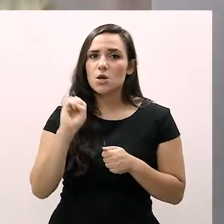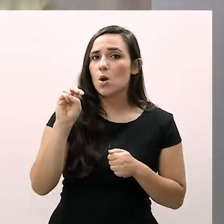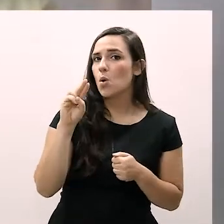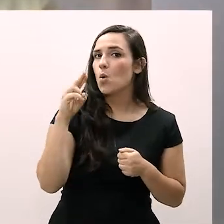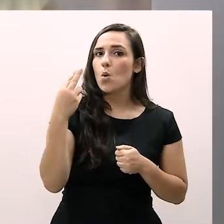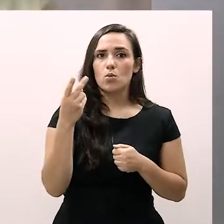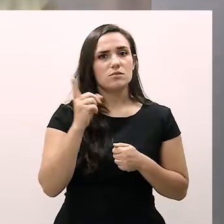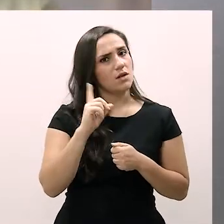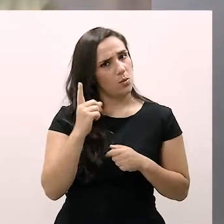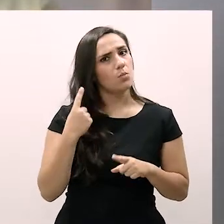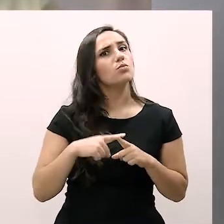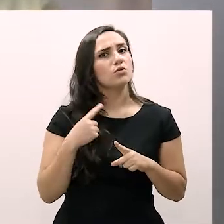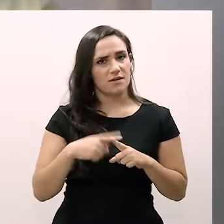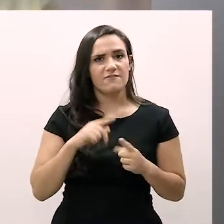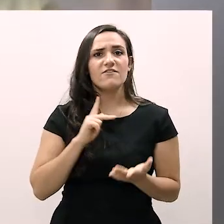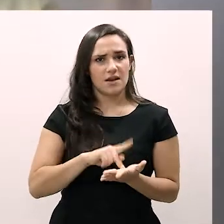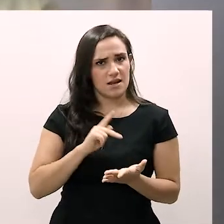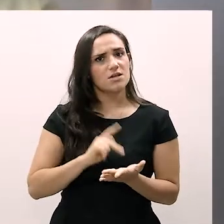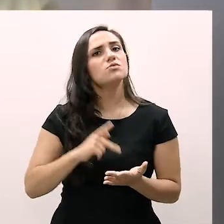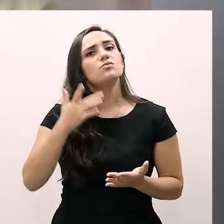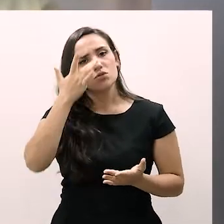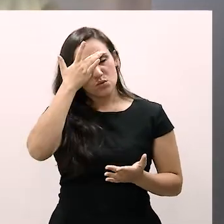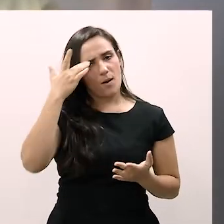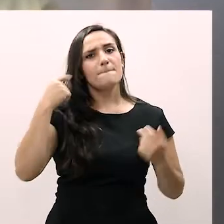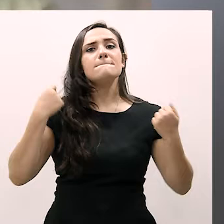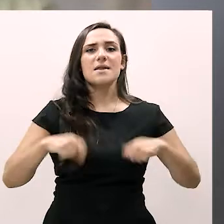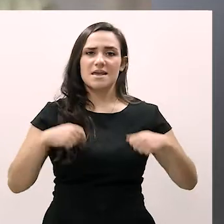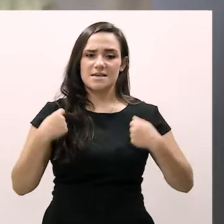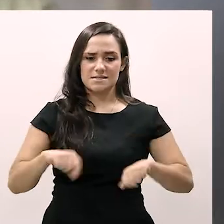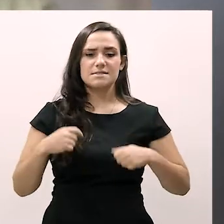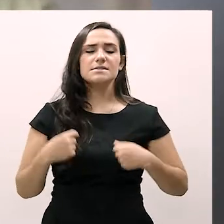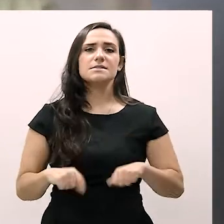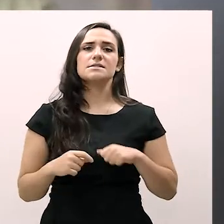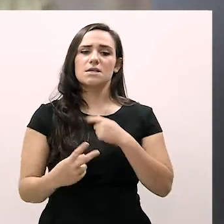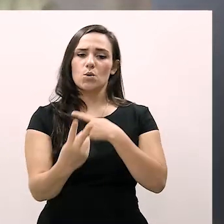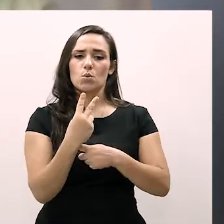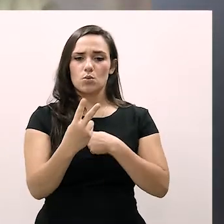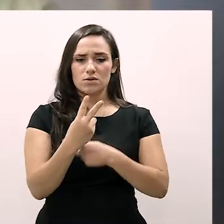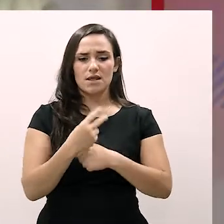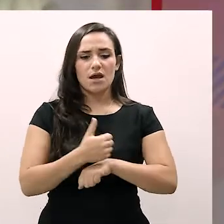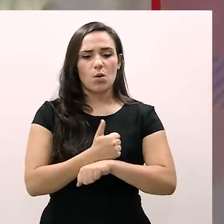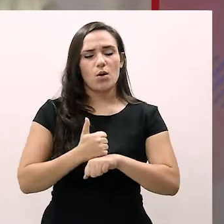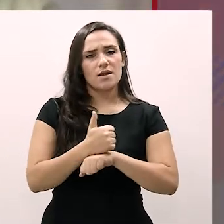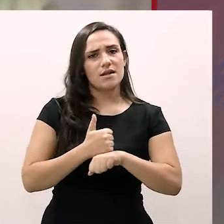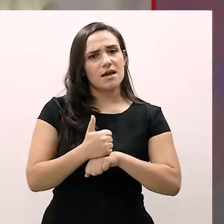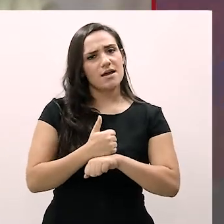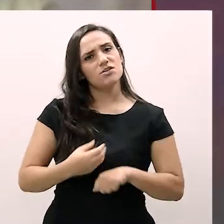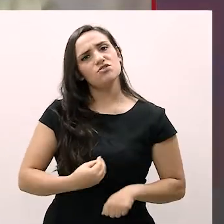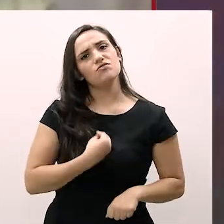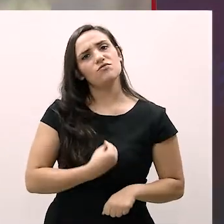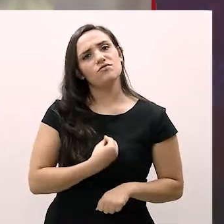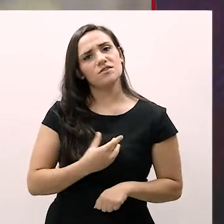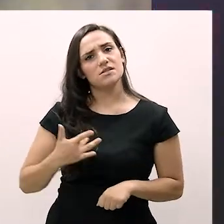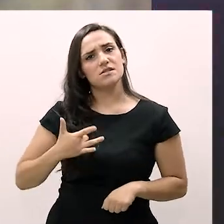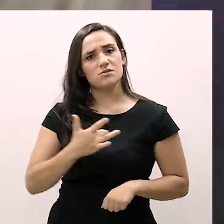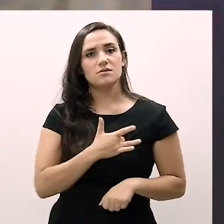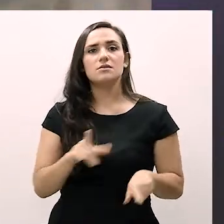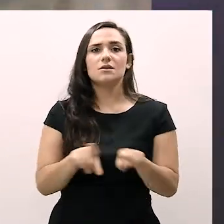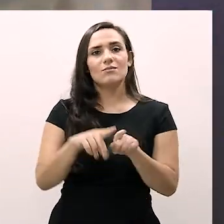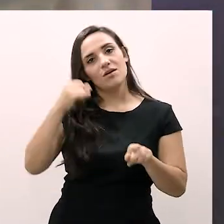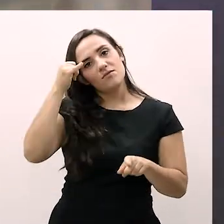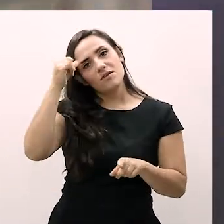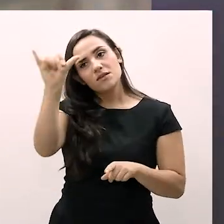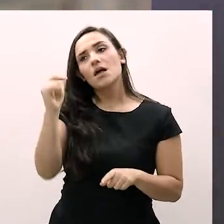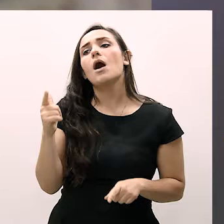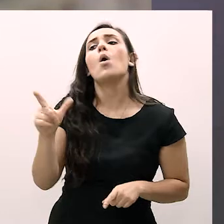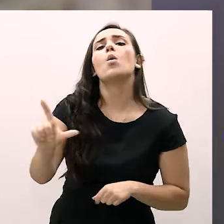de realmente contribuir com a retomada da qualidade de vida e a prevenção a outras doenças? Eu